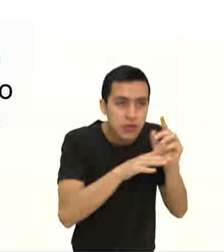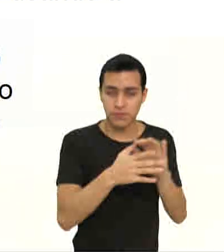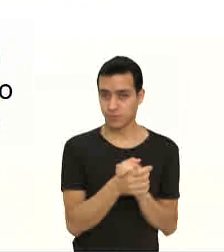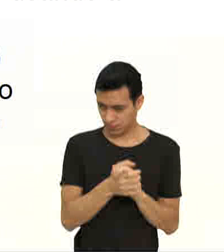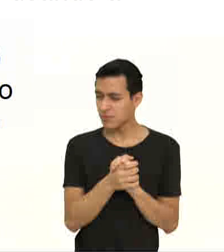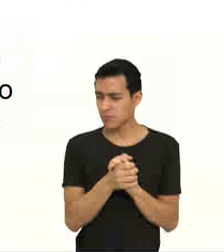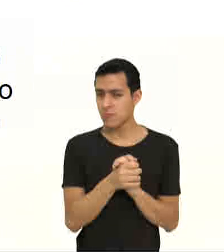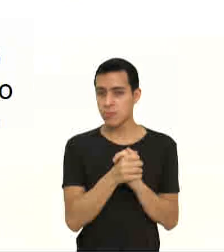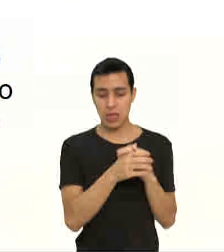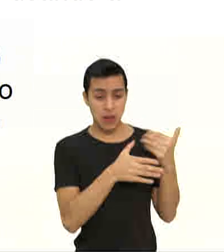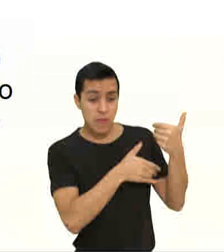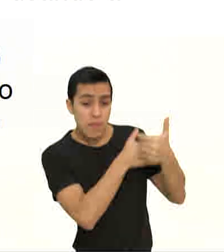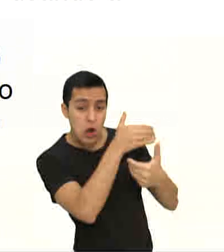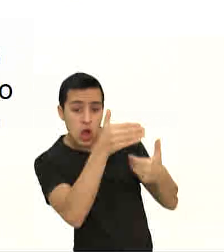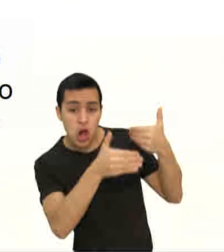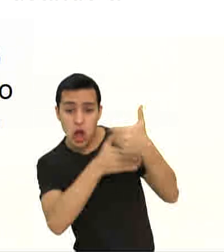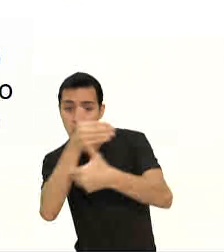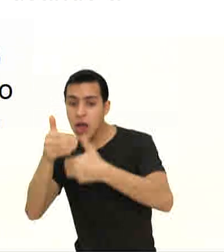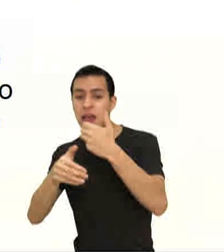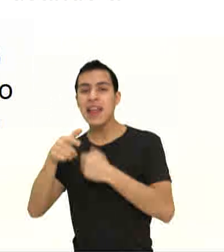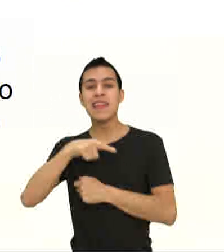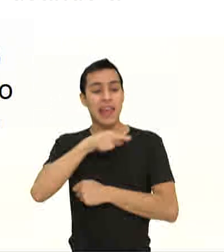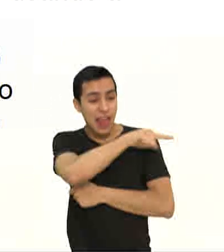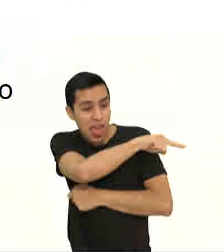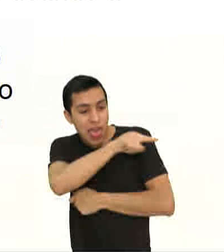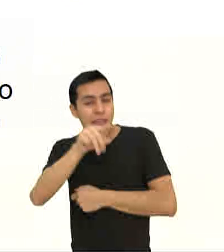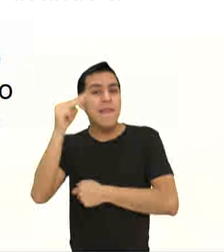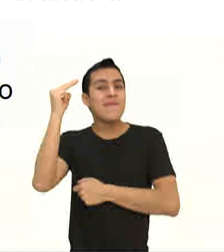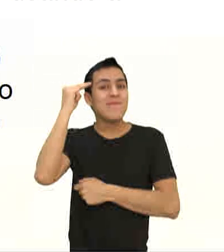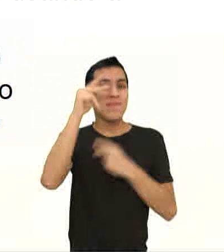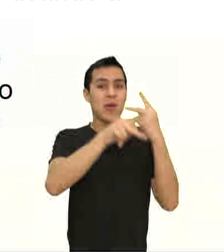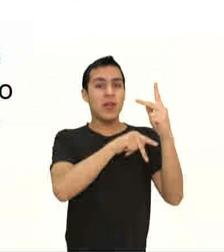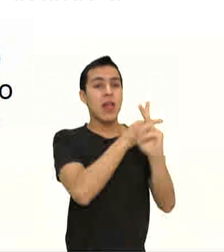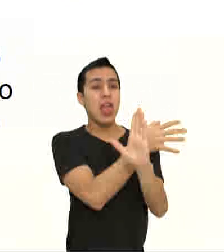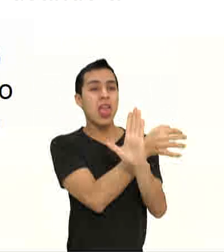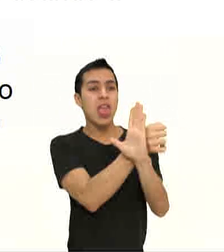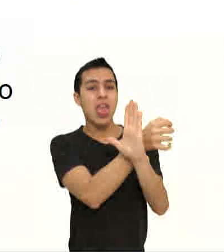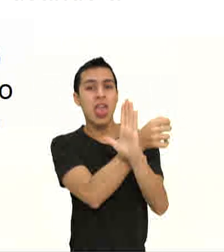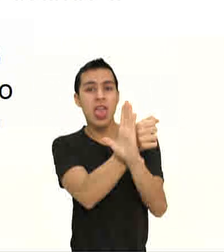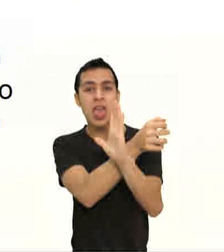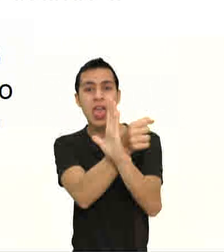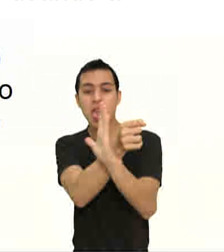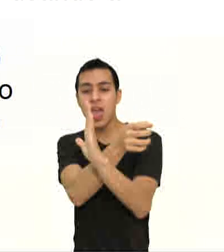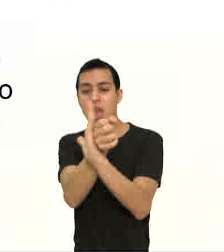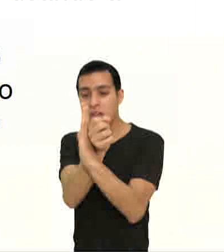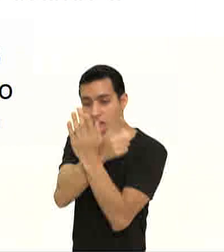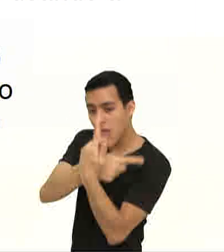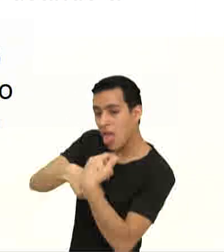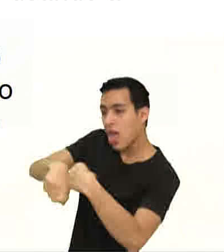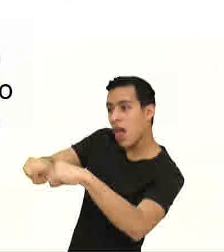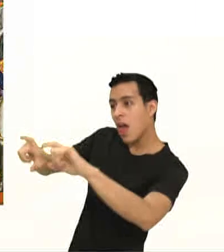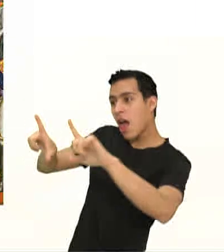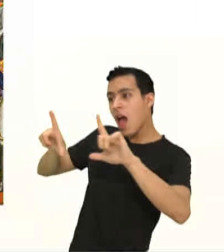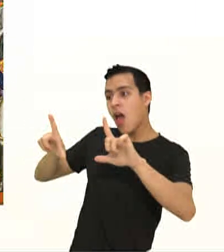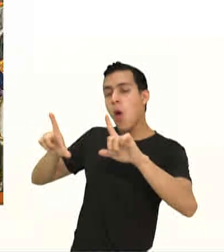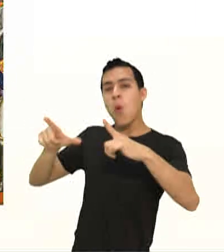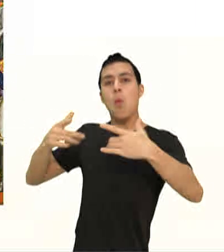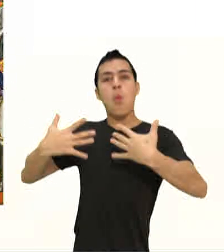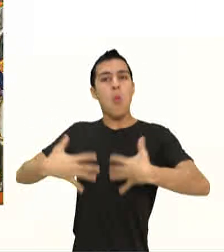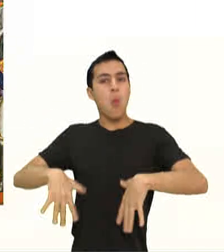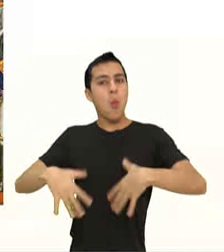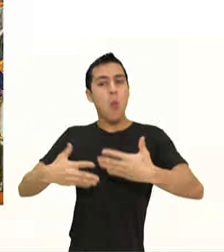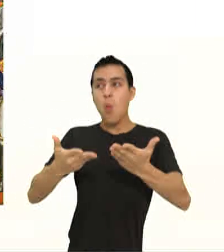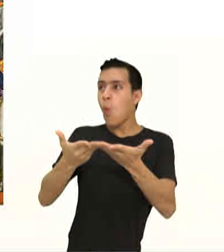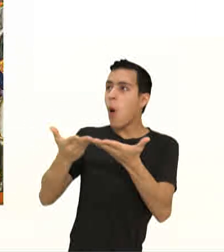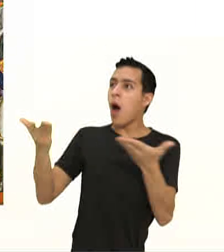depois do processo, eu tenho toda uma memória daquela população sendo passada num mural. Vamos